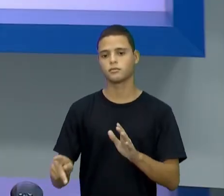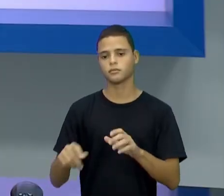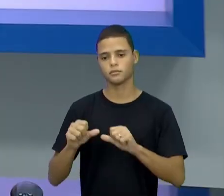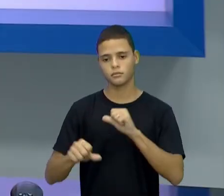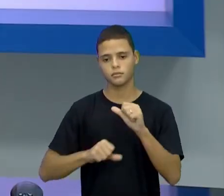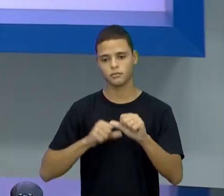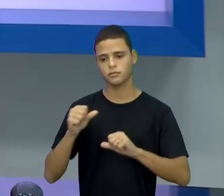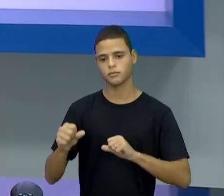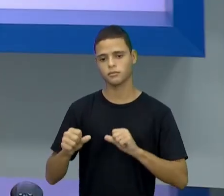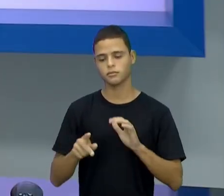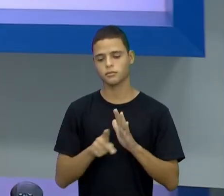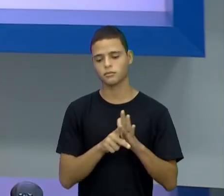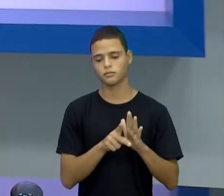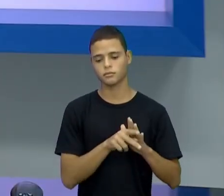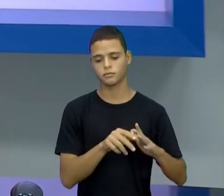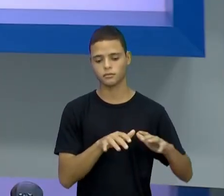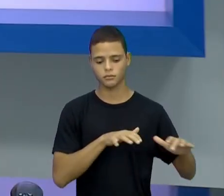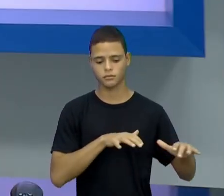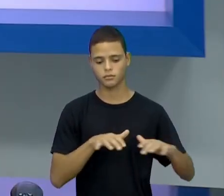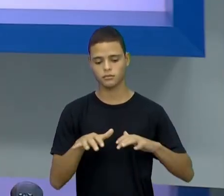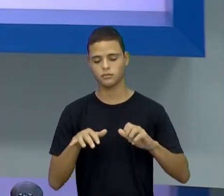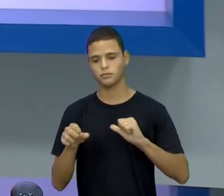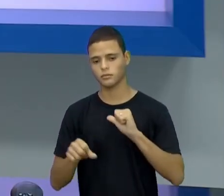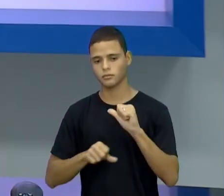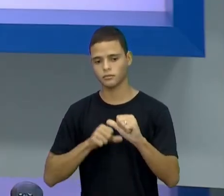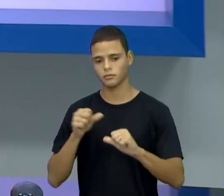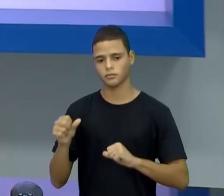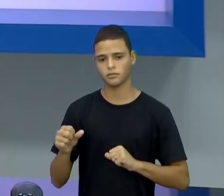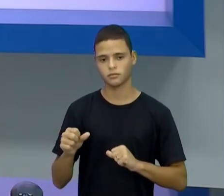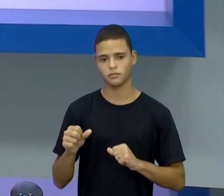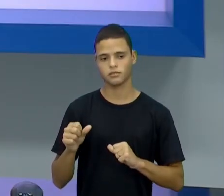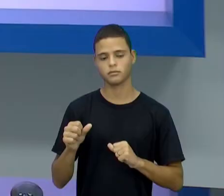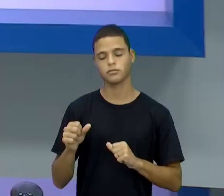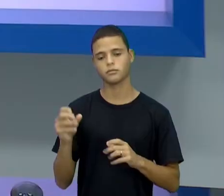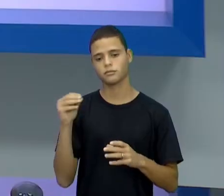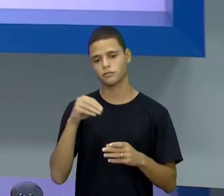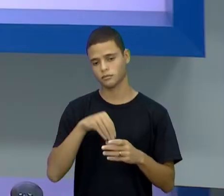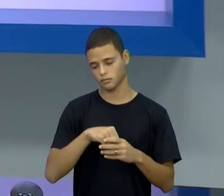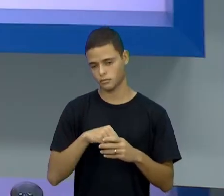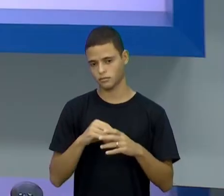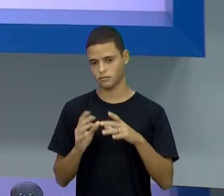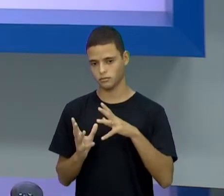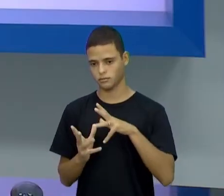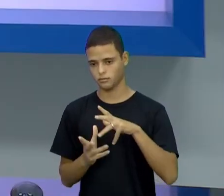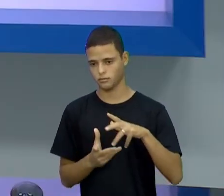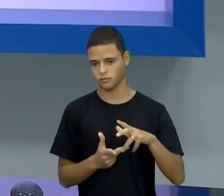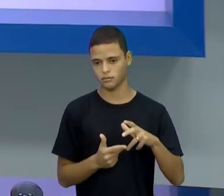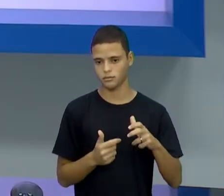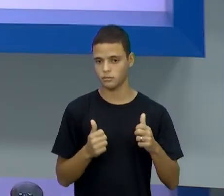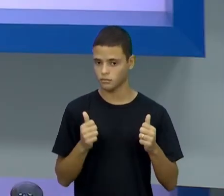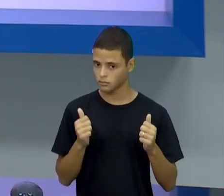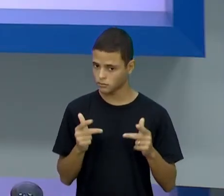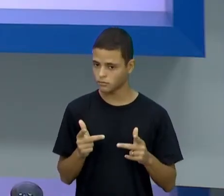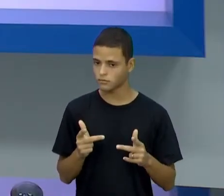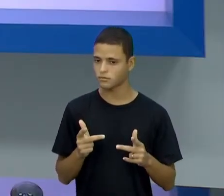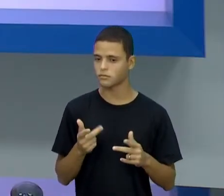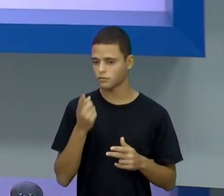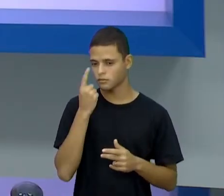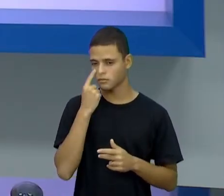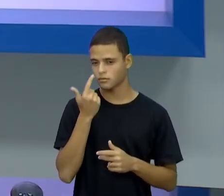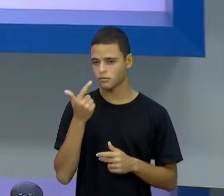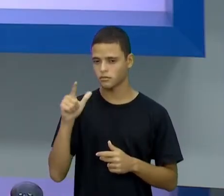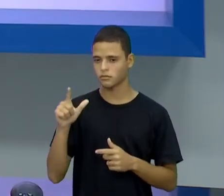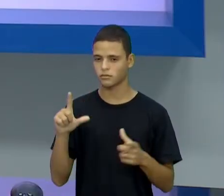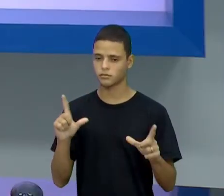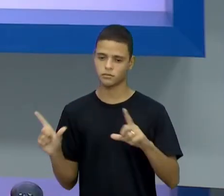pelas mexidas, né, e alterações feitas na camada interna do nosso planeta. Vamos lá para a próxima tela, que aí a gente